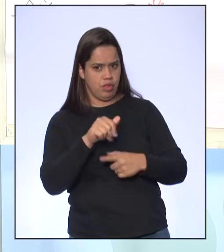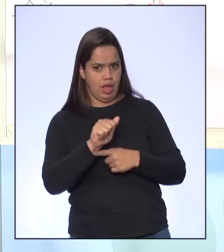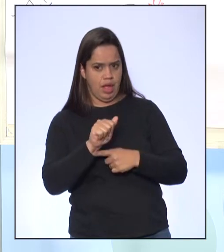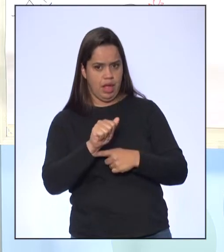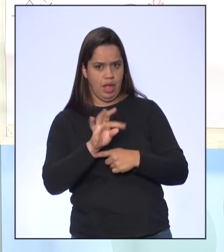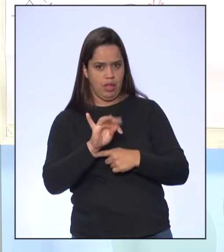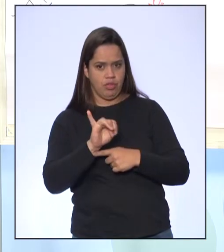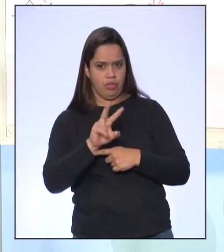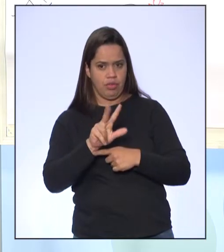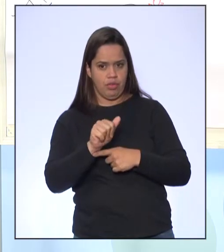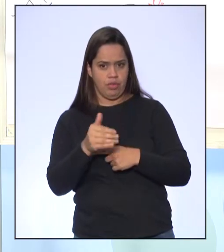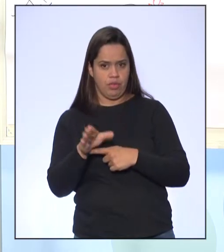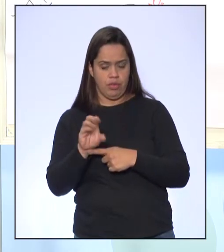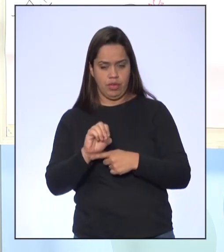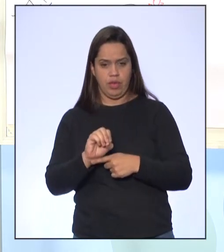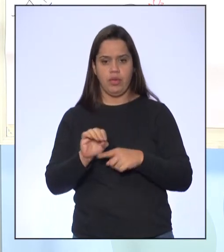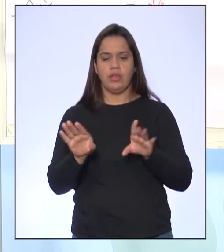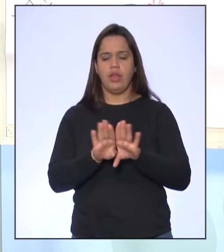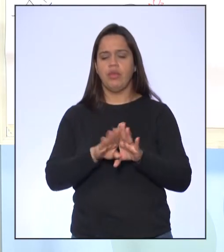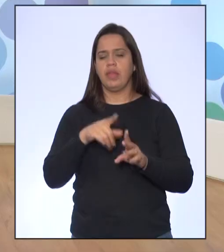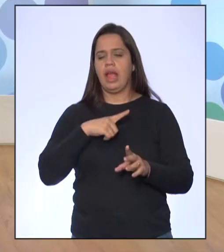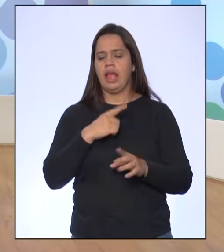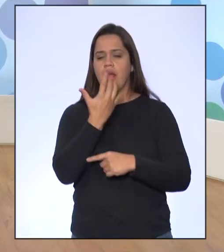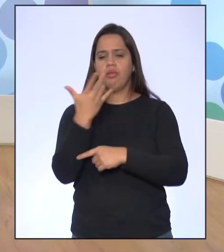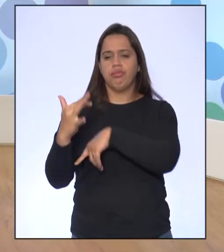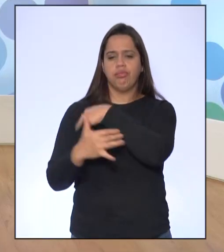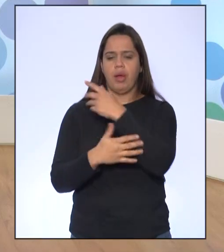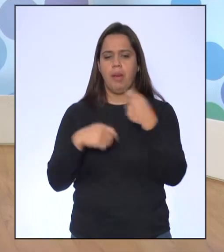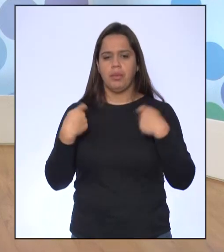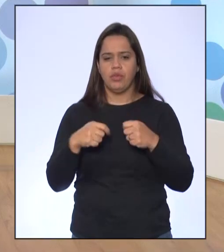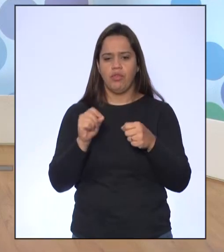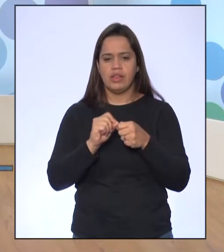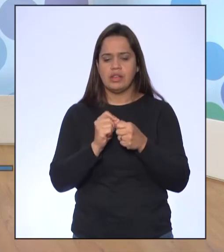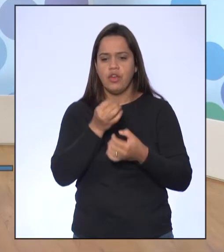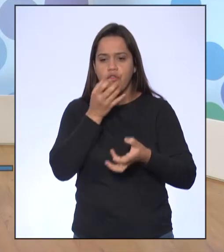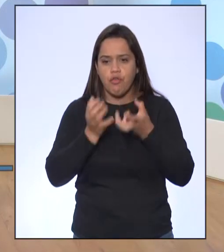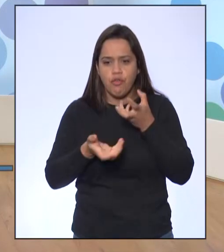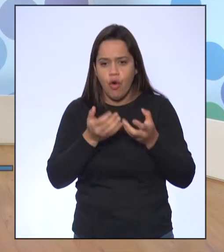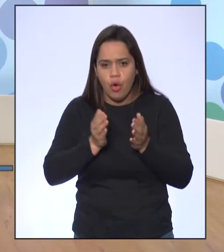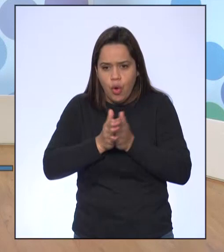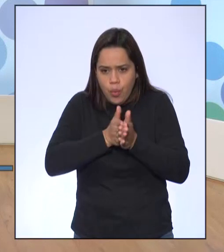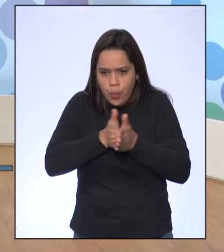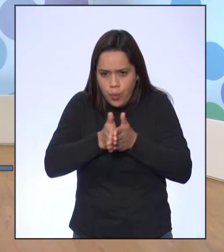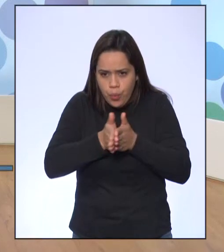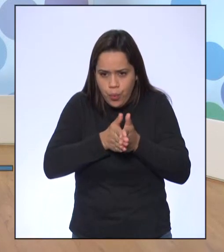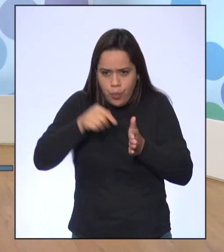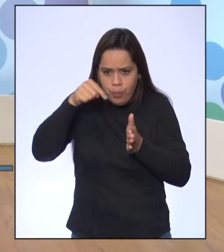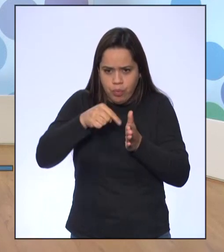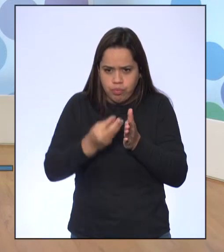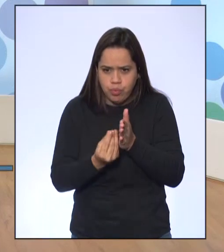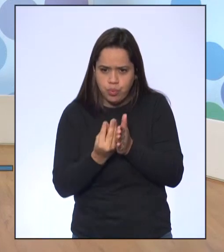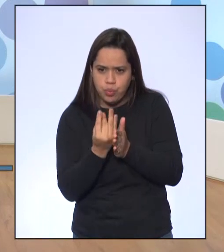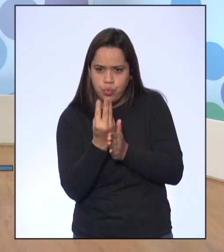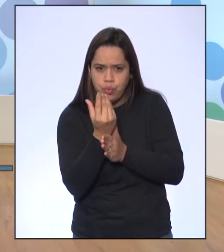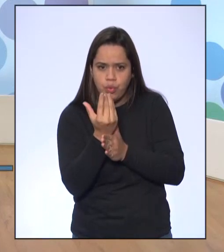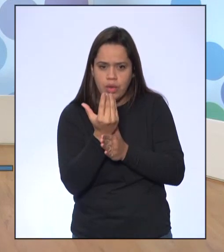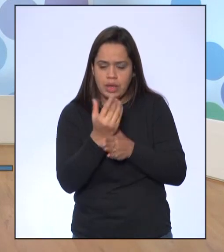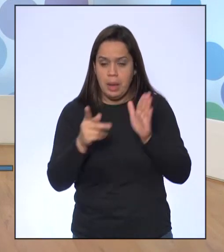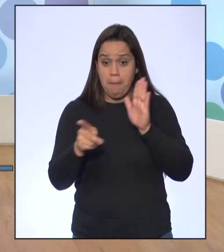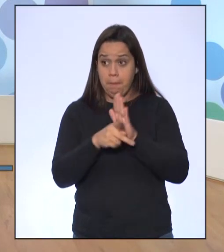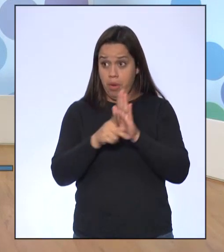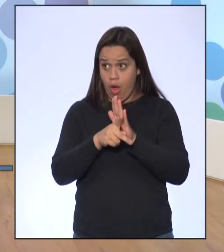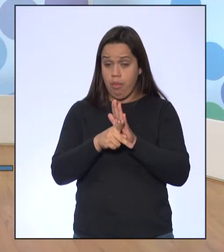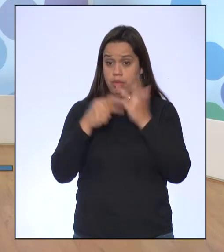os sobreviventes, né, na floresta, tentando fazer uma faísca? Uma faísca natural de um raio pode fazer com que